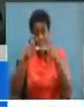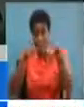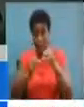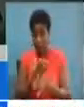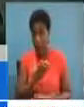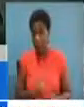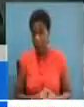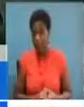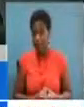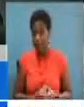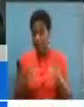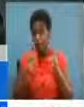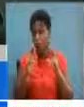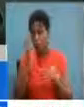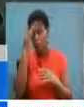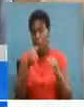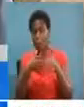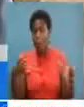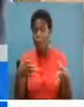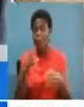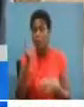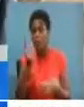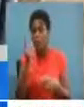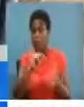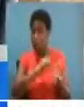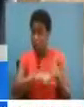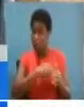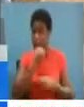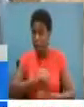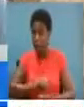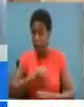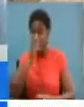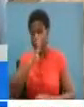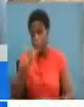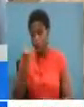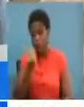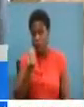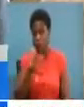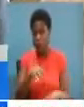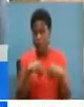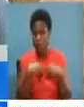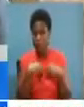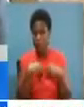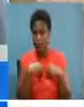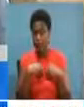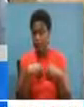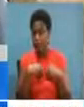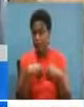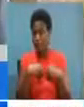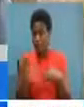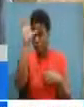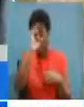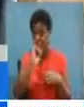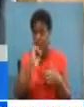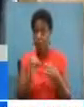para abranger o máximo possível de jovens, mas com projetos sustentáveis, se jovens receberem o possível do Estado.